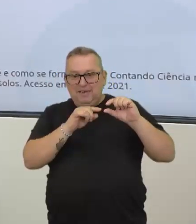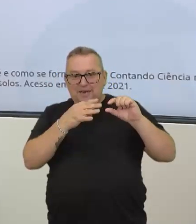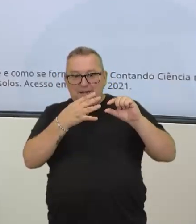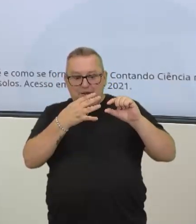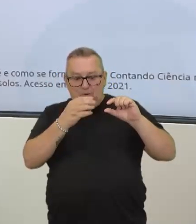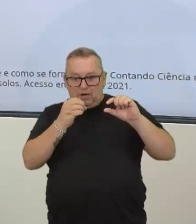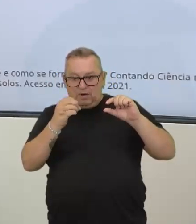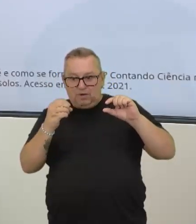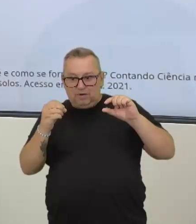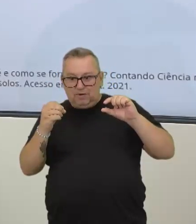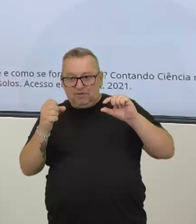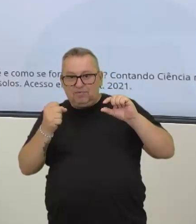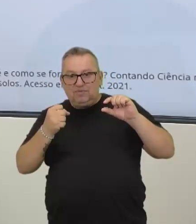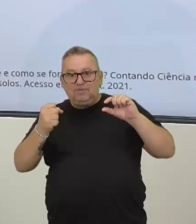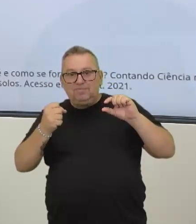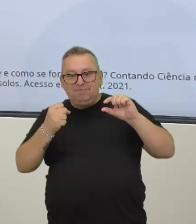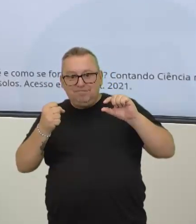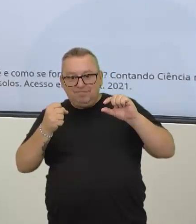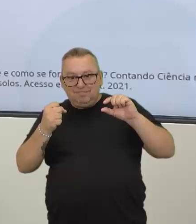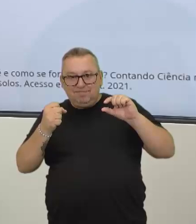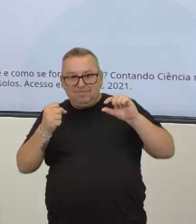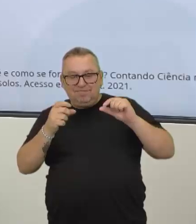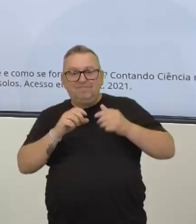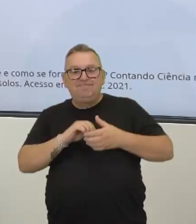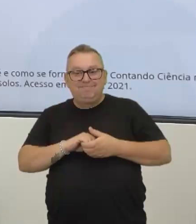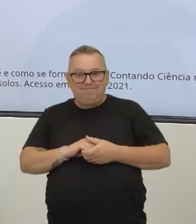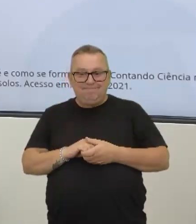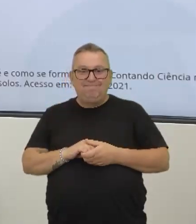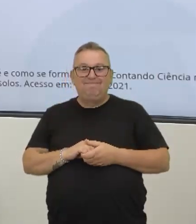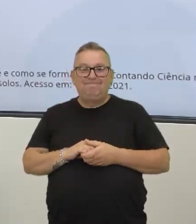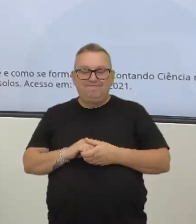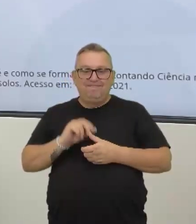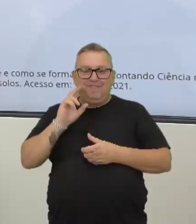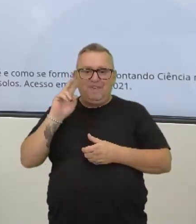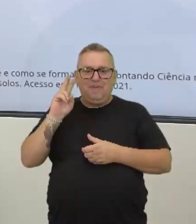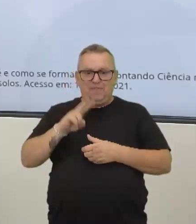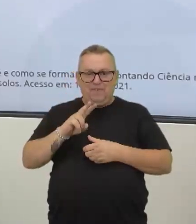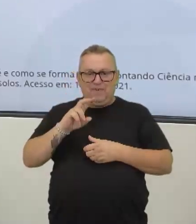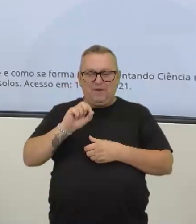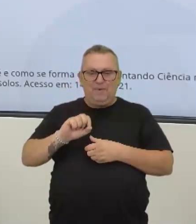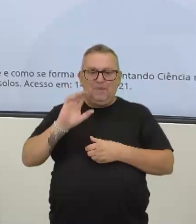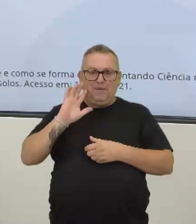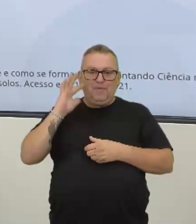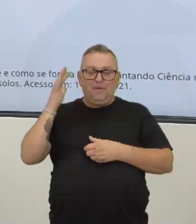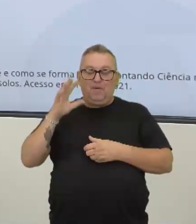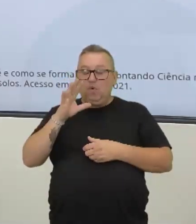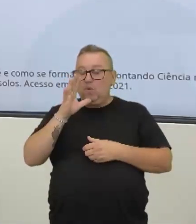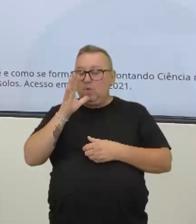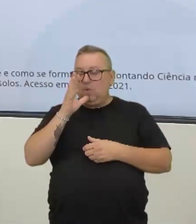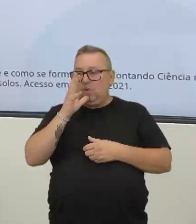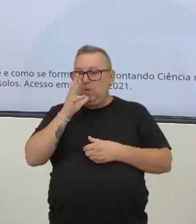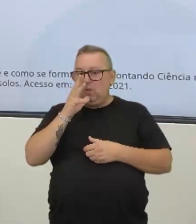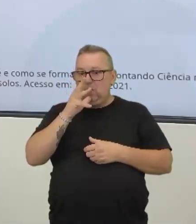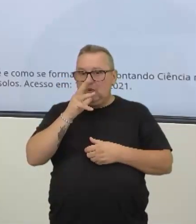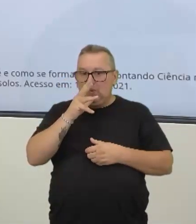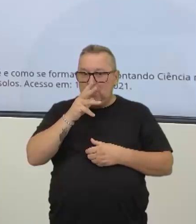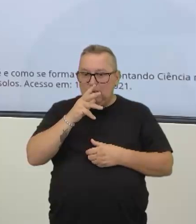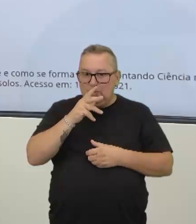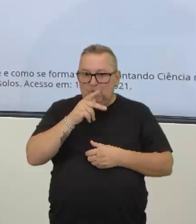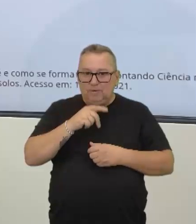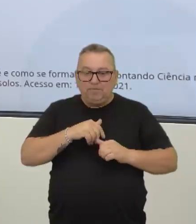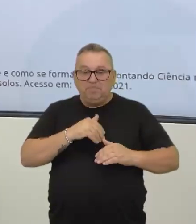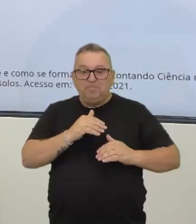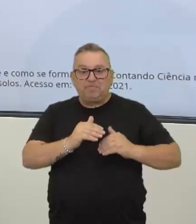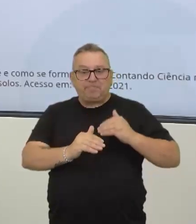em torno aí de 400 anos para se formar esse solo. Então vejam, né? Como, né, o processo ele é lento, né,